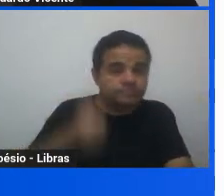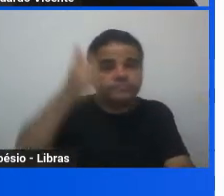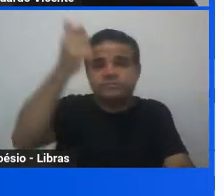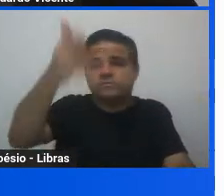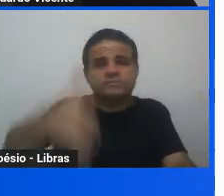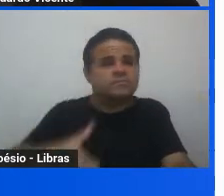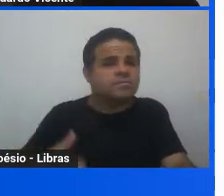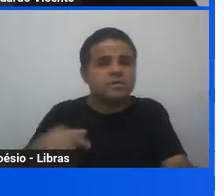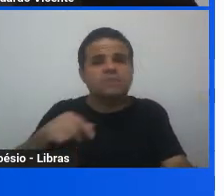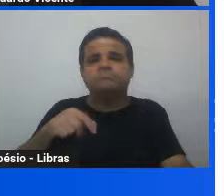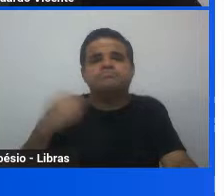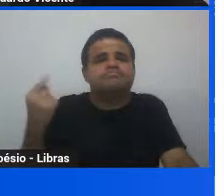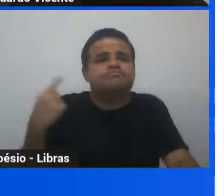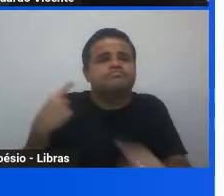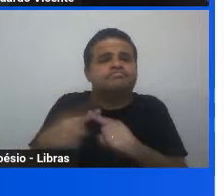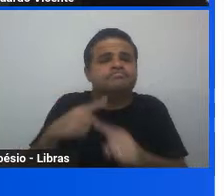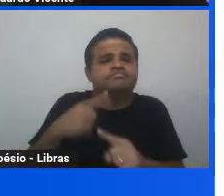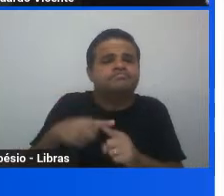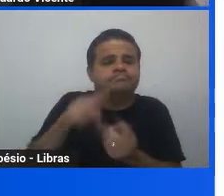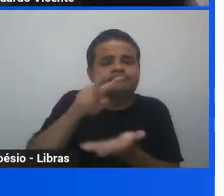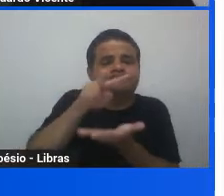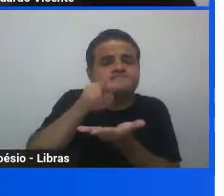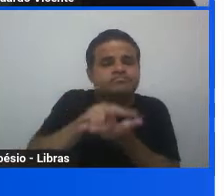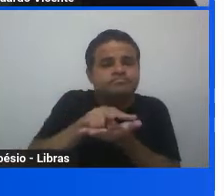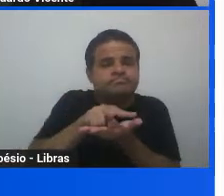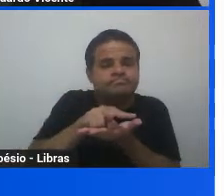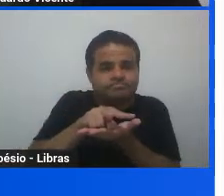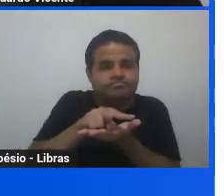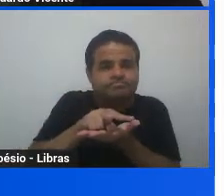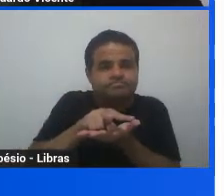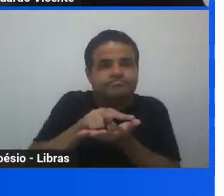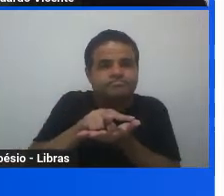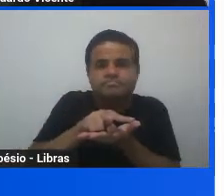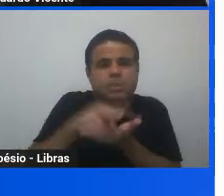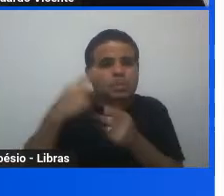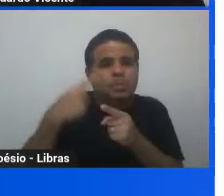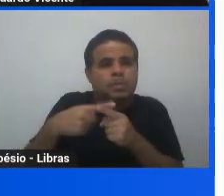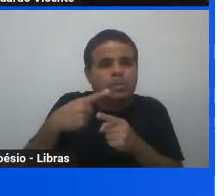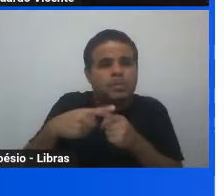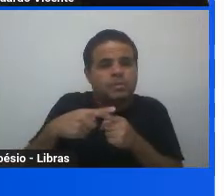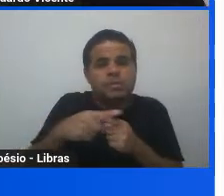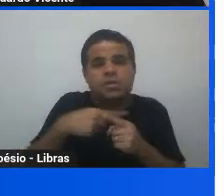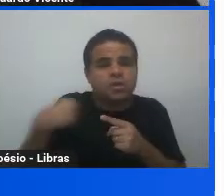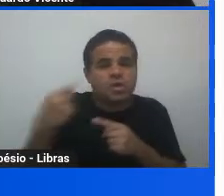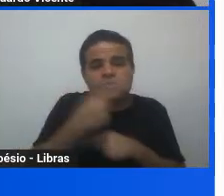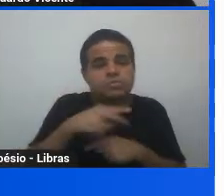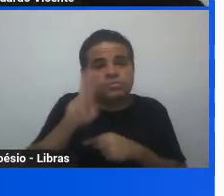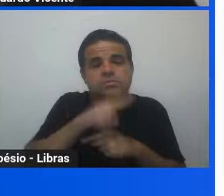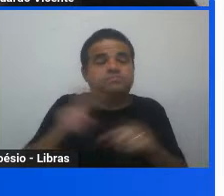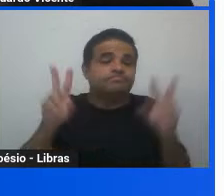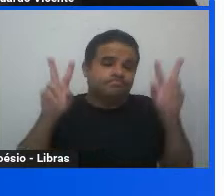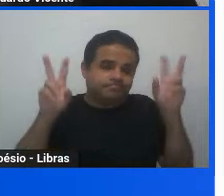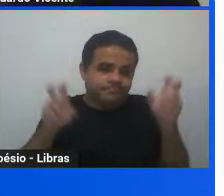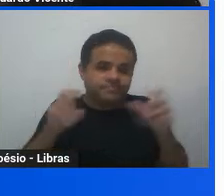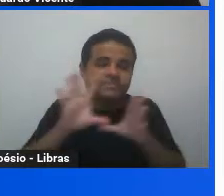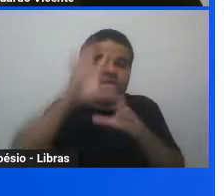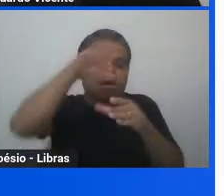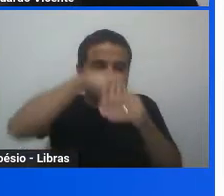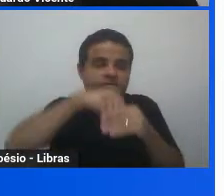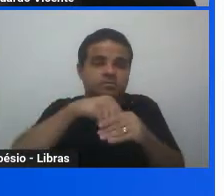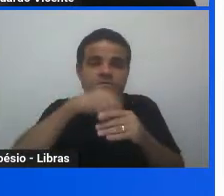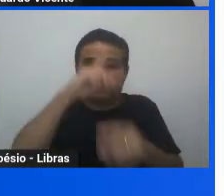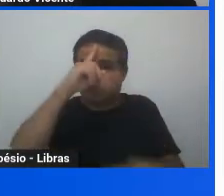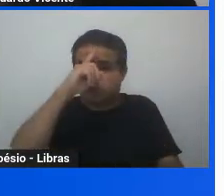deixar a vítima em... Eu ia falar decúbito dorsal horizontal, porque nós usamos esse termo dentro do hospital, mas esse é o nome.